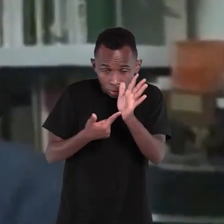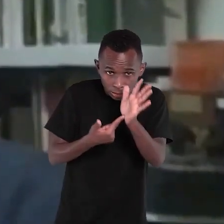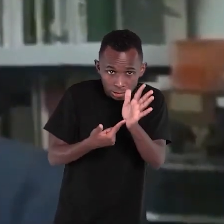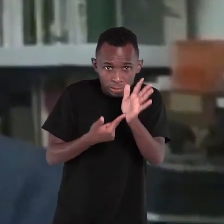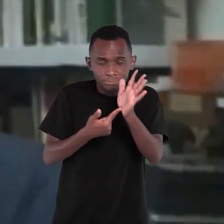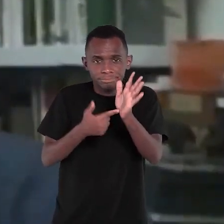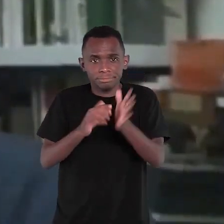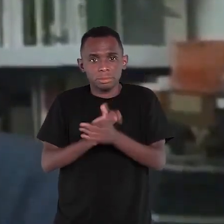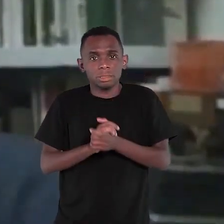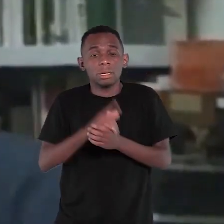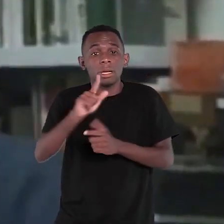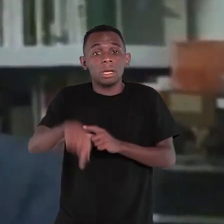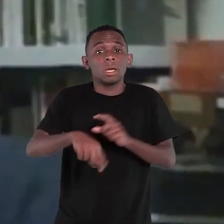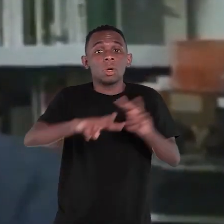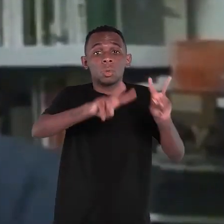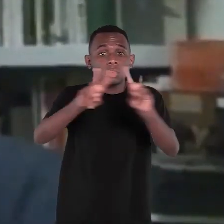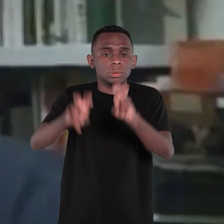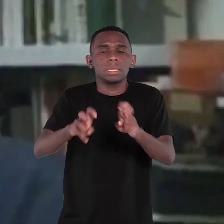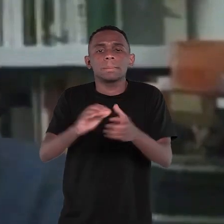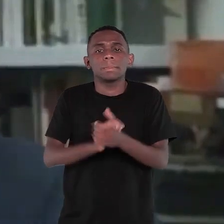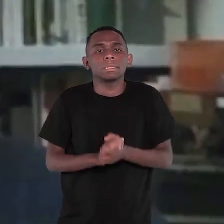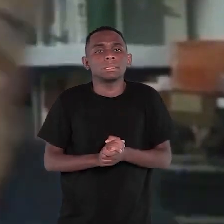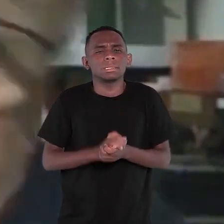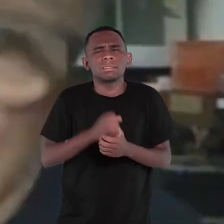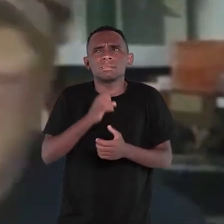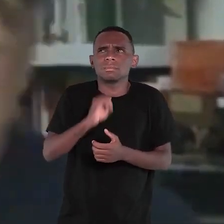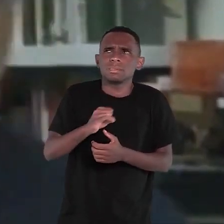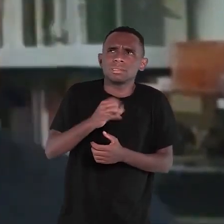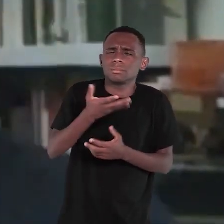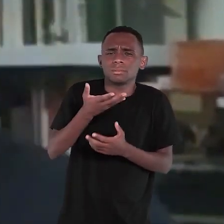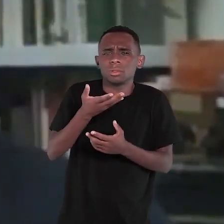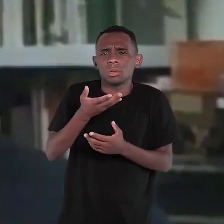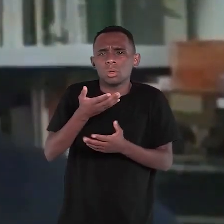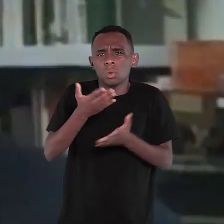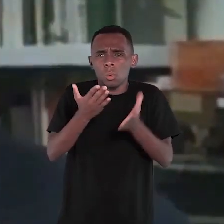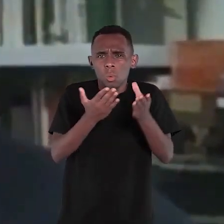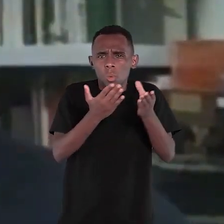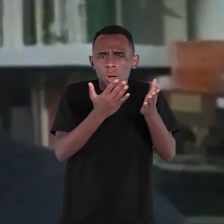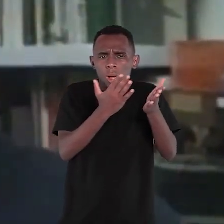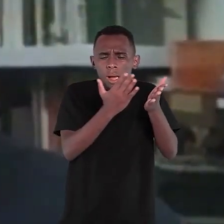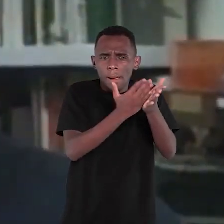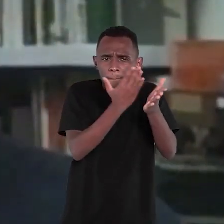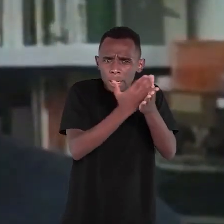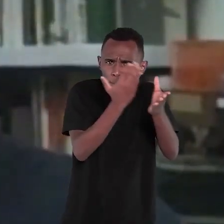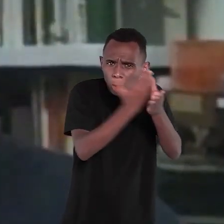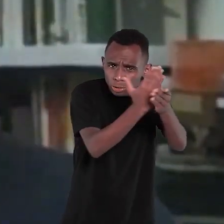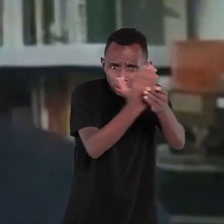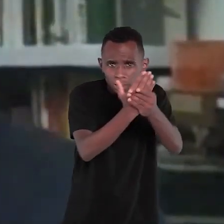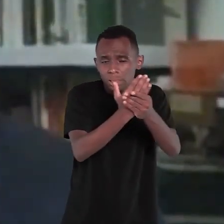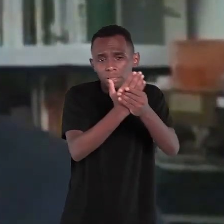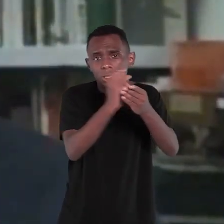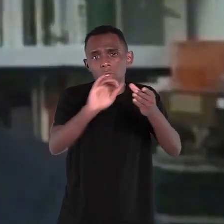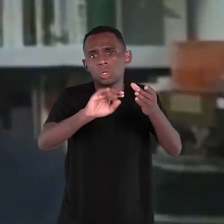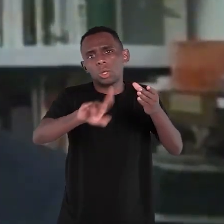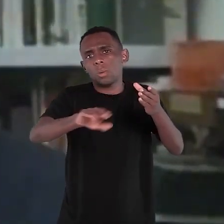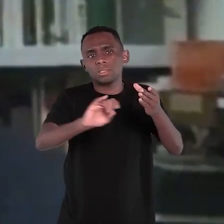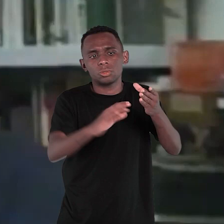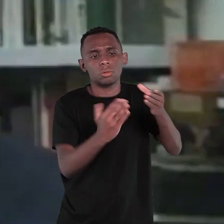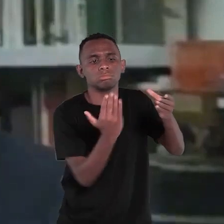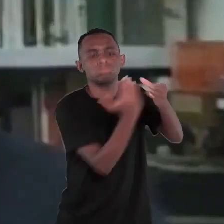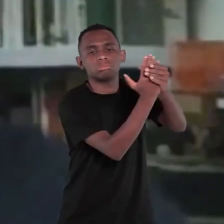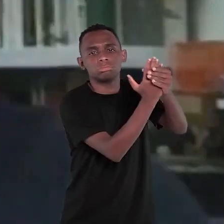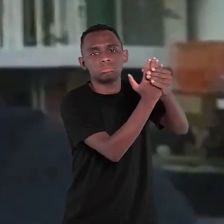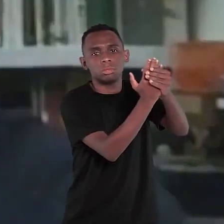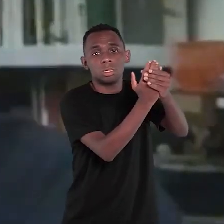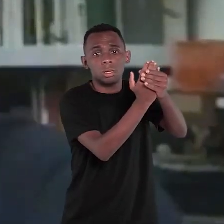questão é a seguinte: a gente diz, bom, se uma biblioteca física não é uma estante, uma biblioteca digital também não